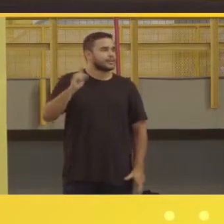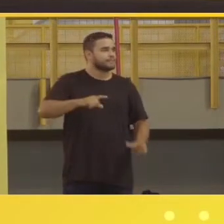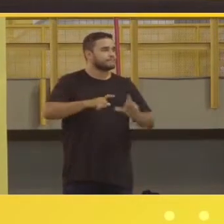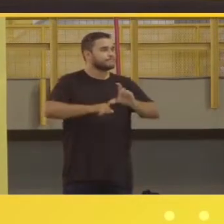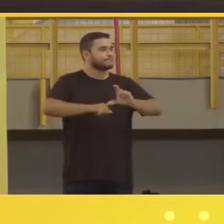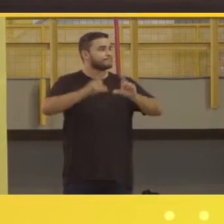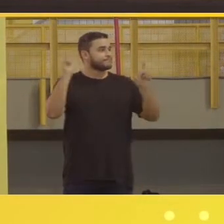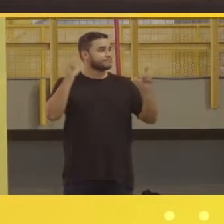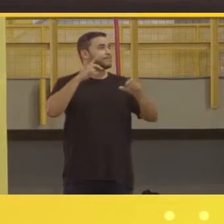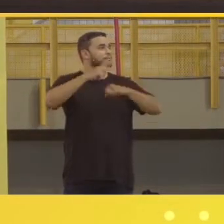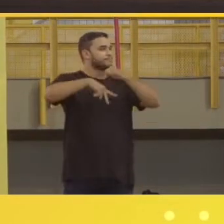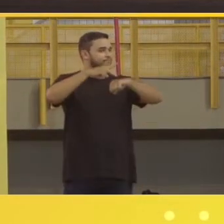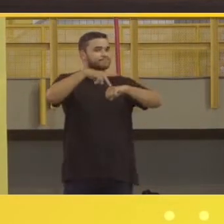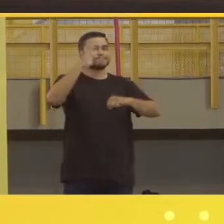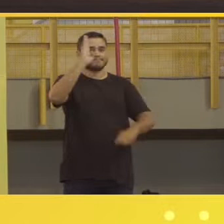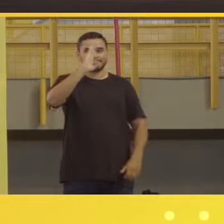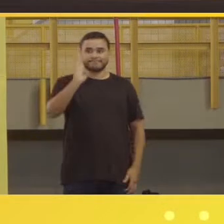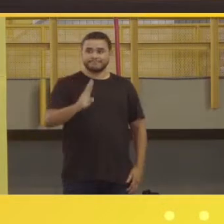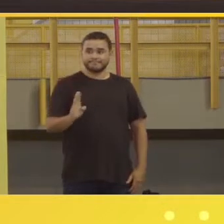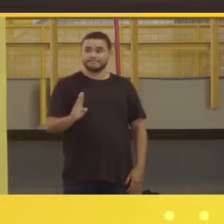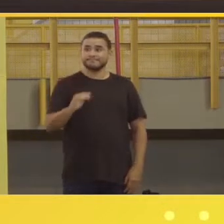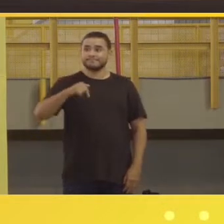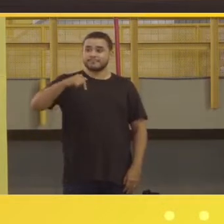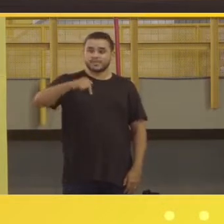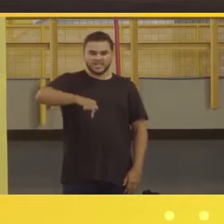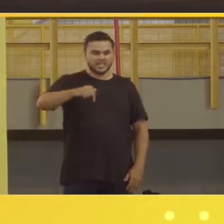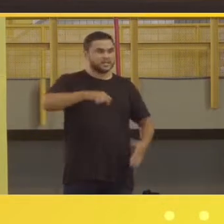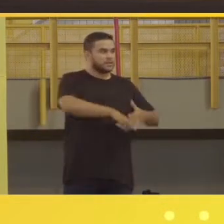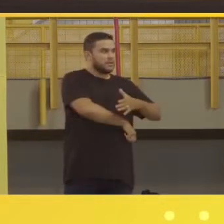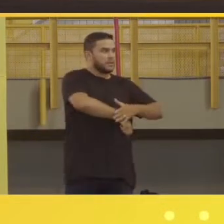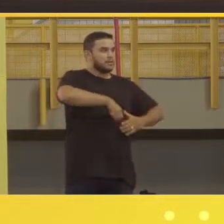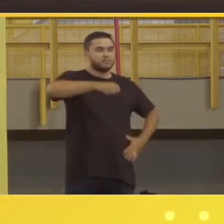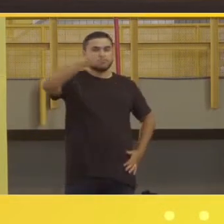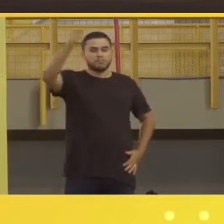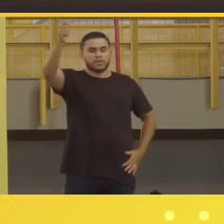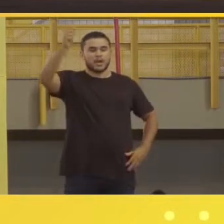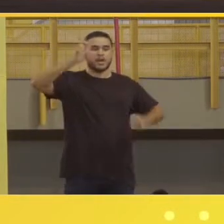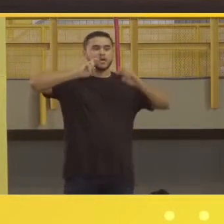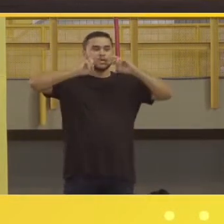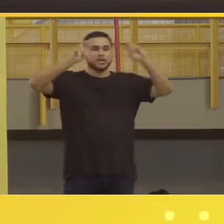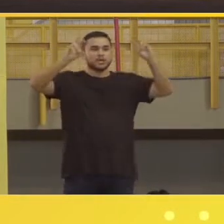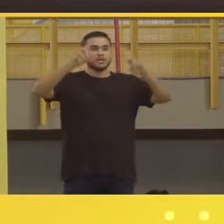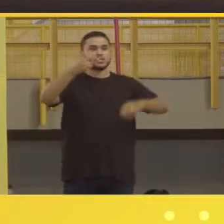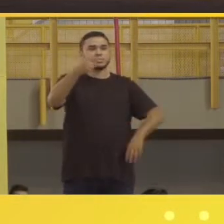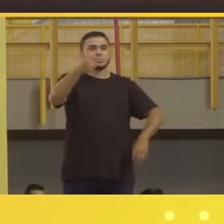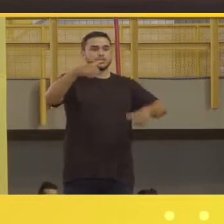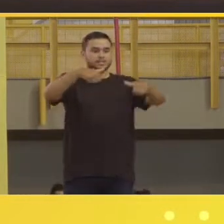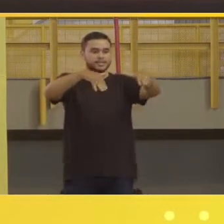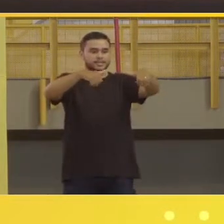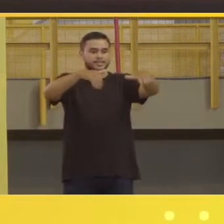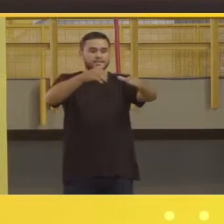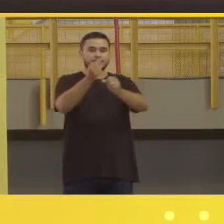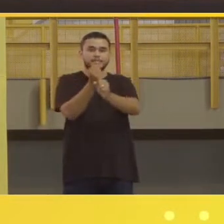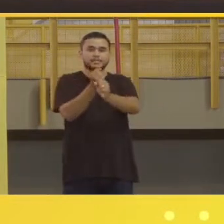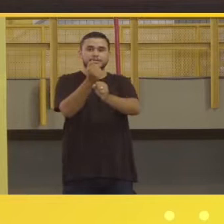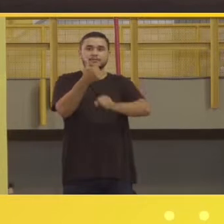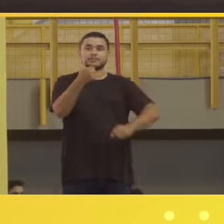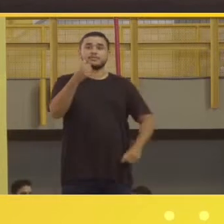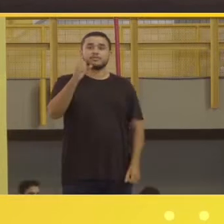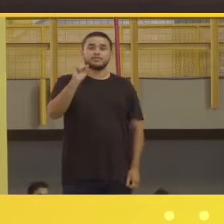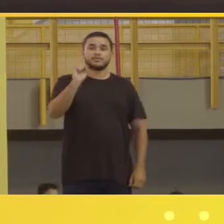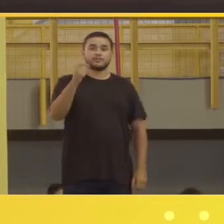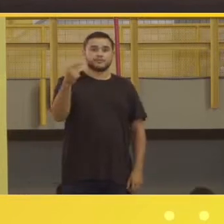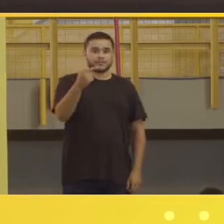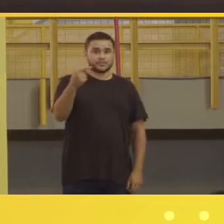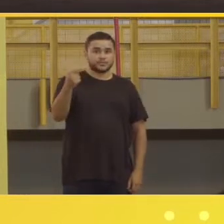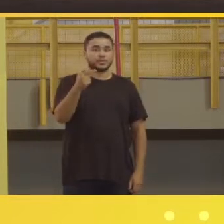completando aí 200 anos do famoso Grito do Ipiranga, o 7 de setembro de 1822, feito por